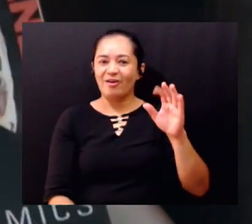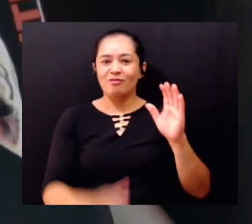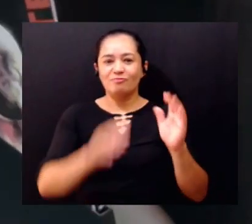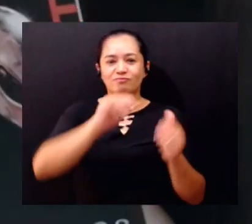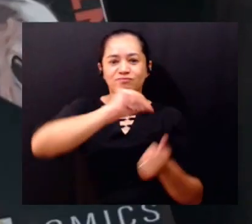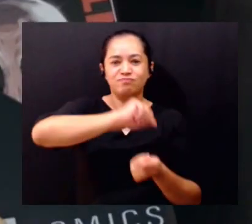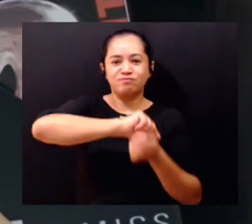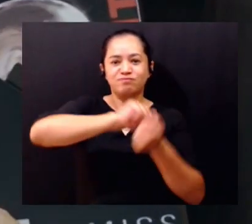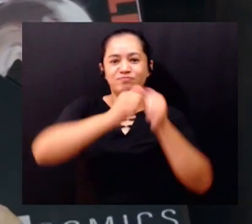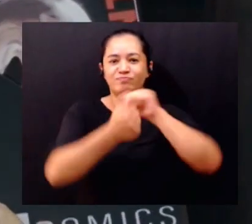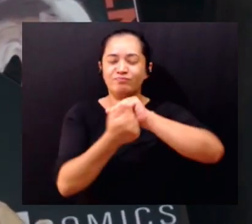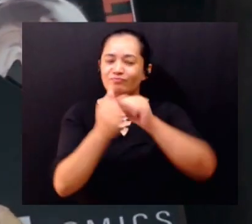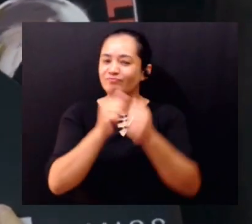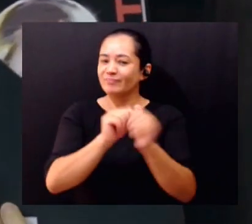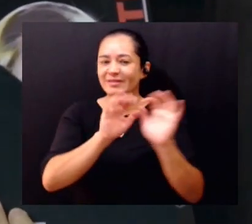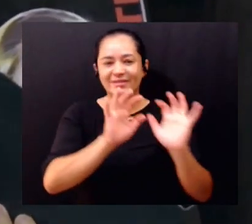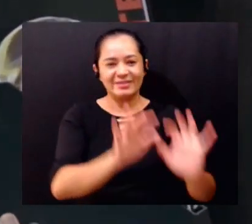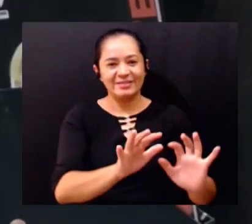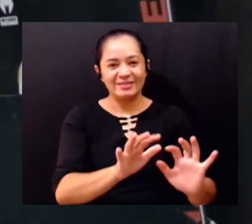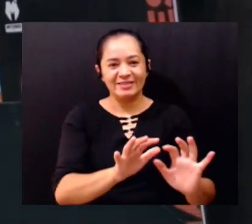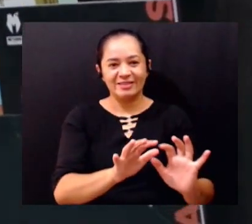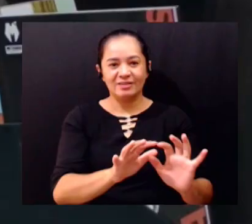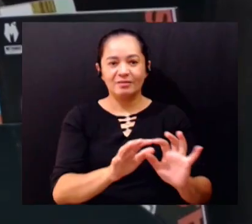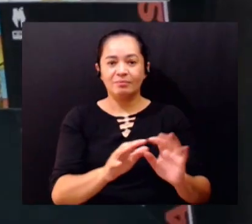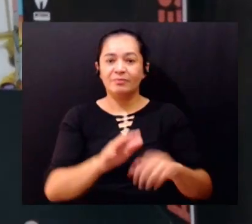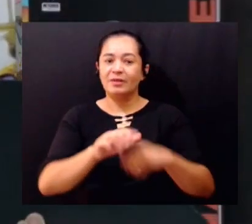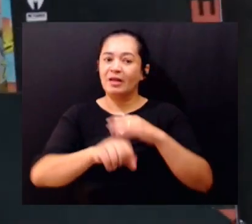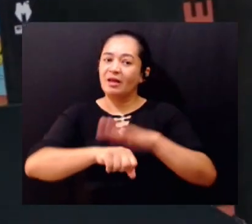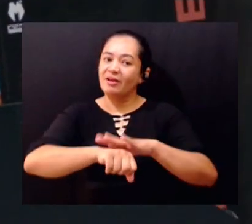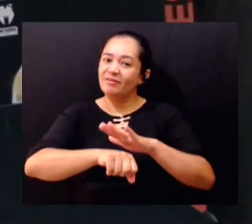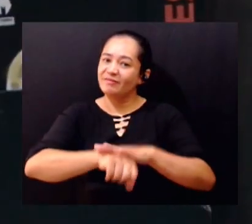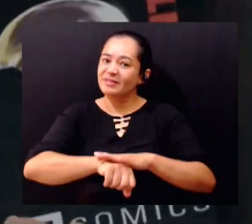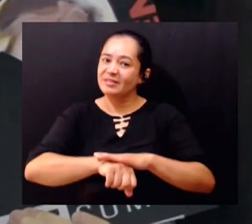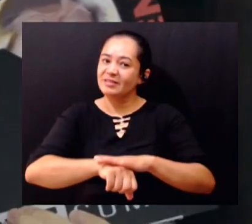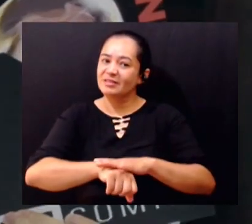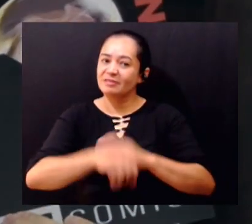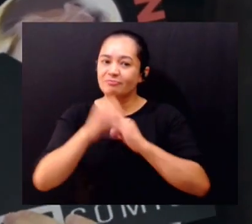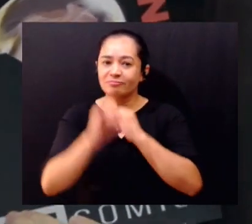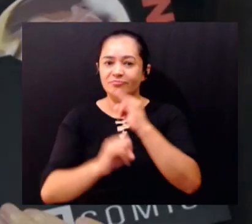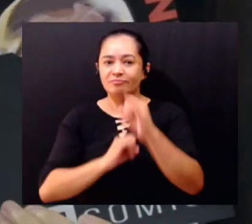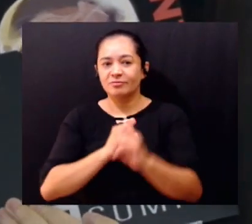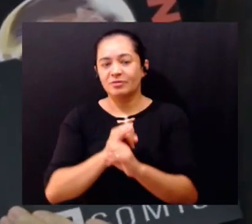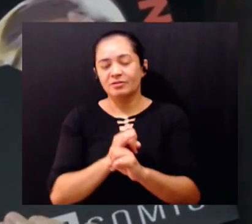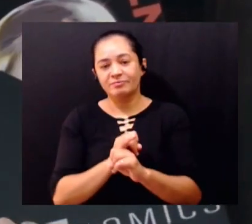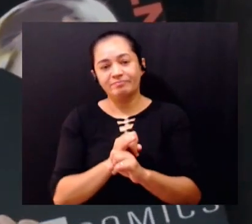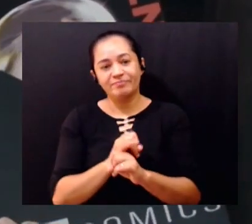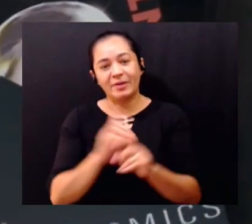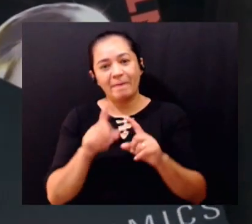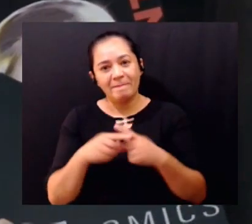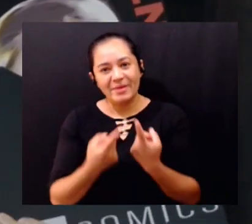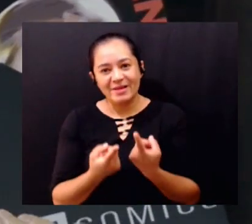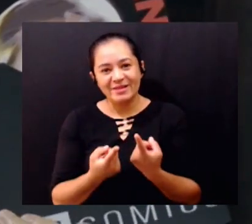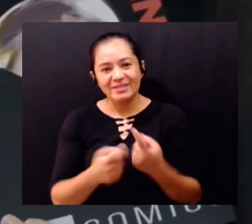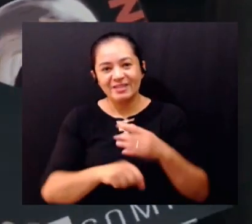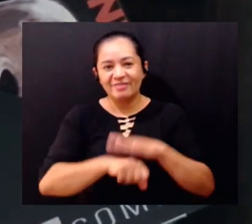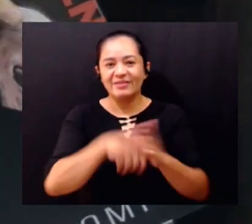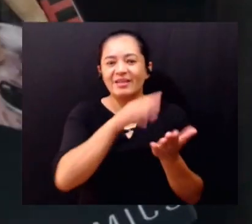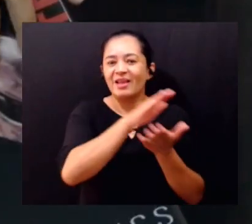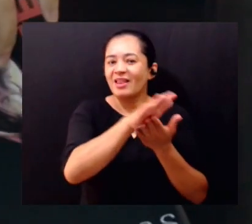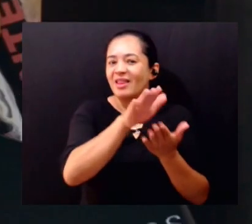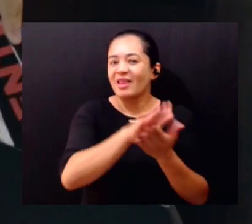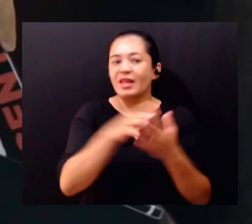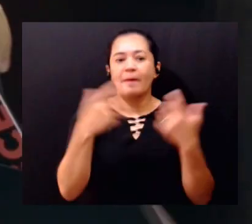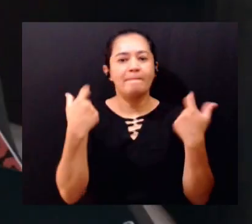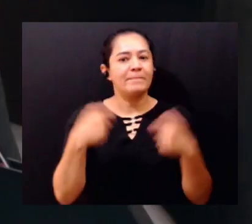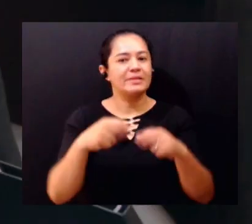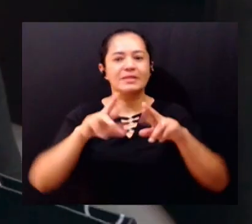Enfim, então para fazer no digital, você só lança. Mas para fazer no impresso, tem que ter um diferencial. Então, por exemplo,